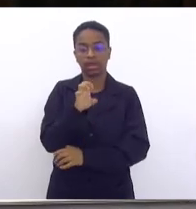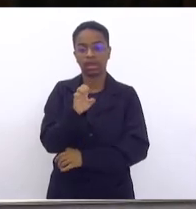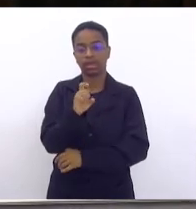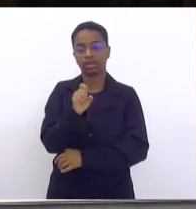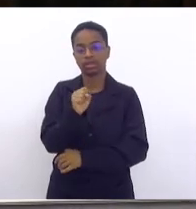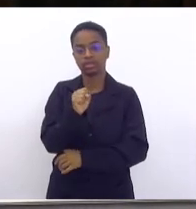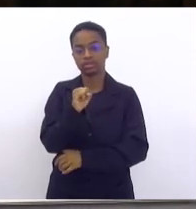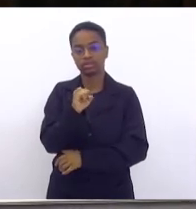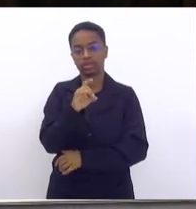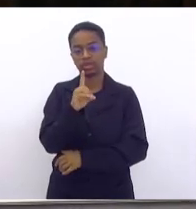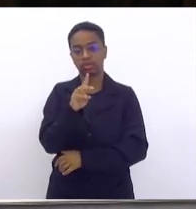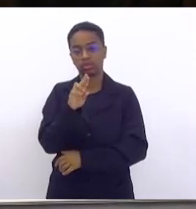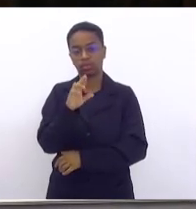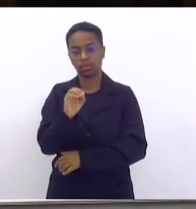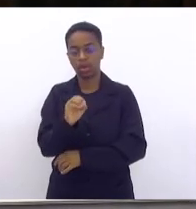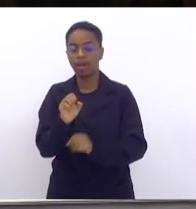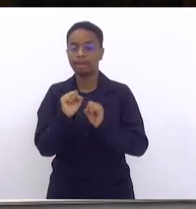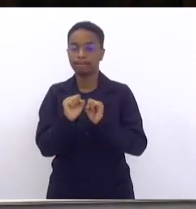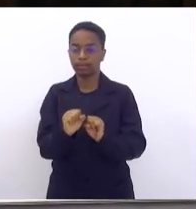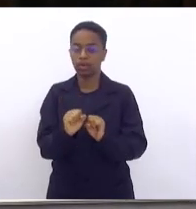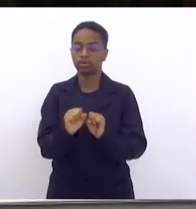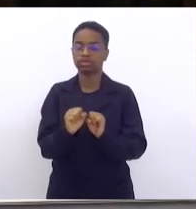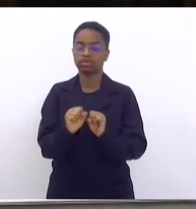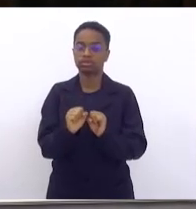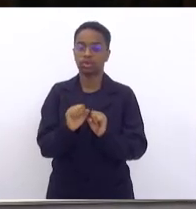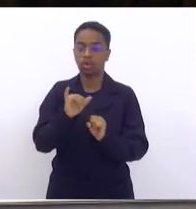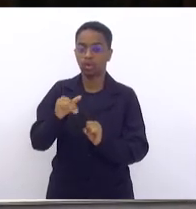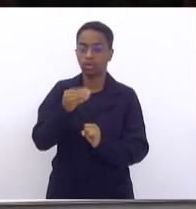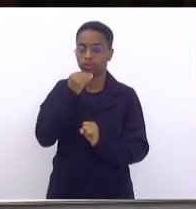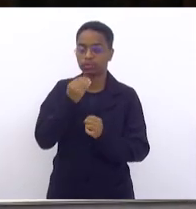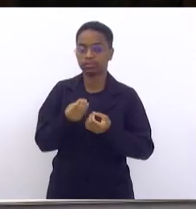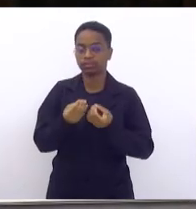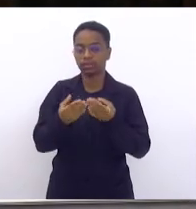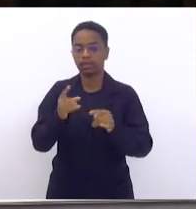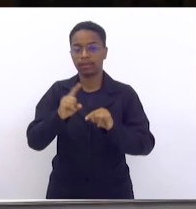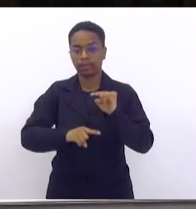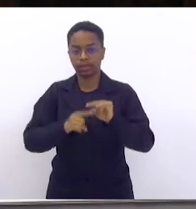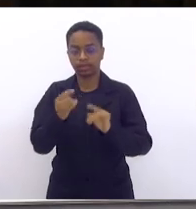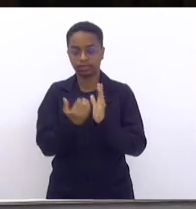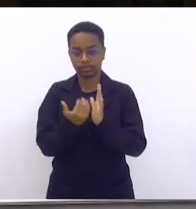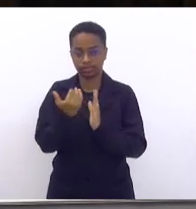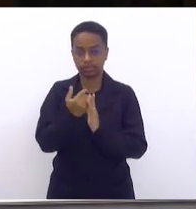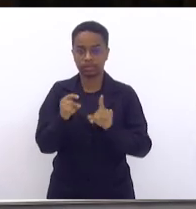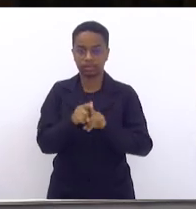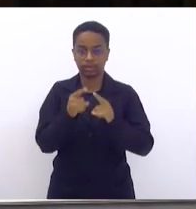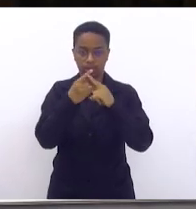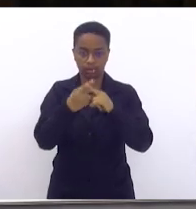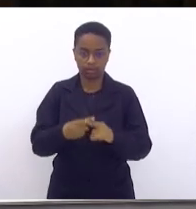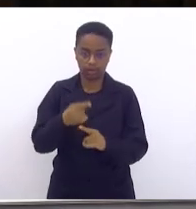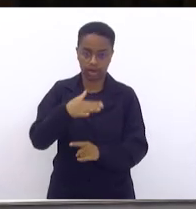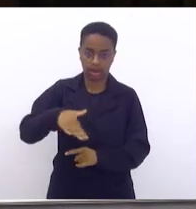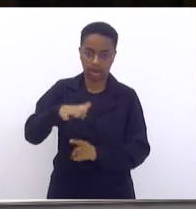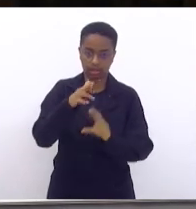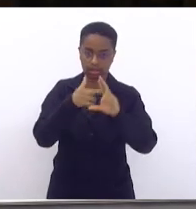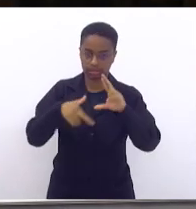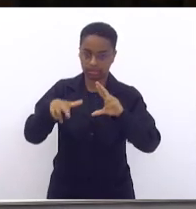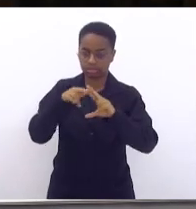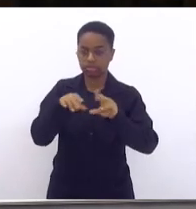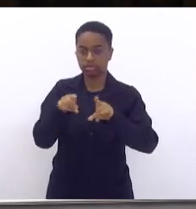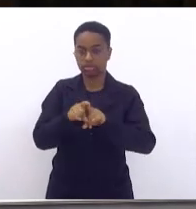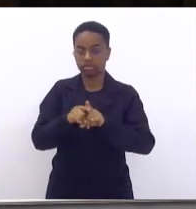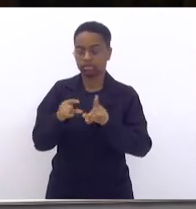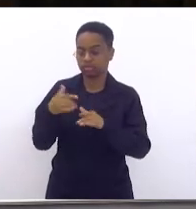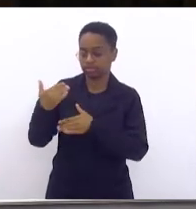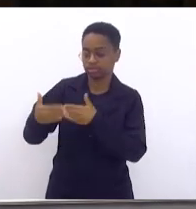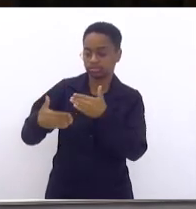ser uma oportunidade para você disponibilizar mais material trazer mais competitividade para cadeia de reciclagem e fazer